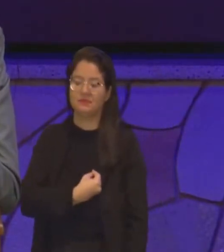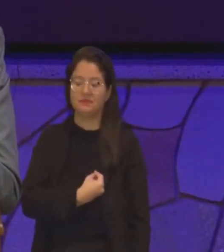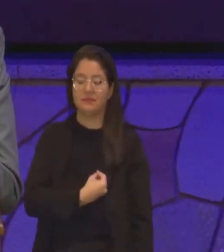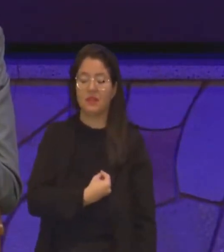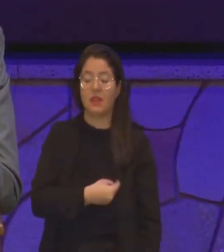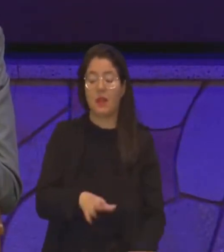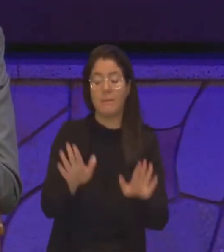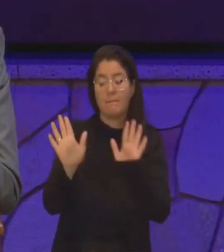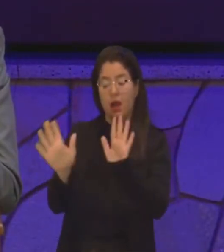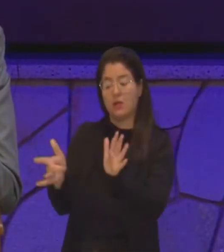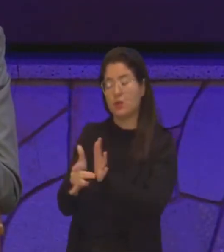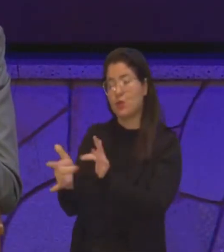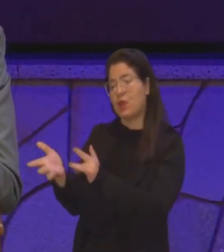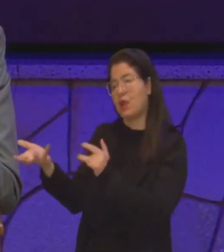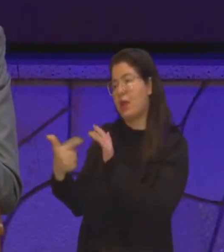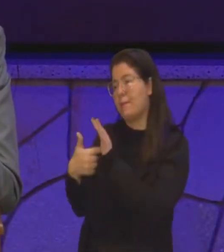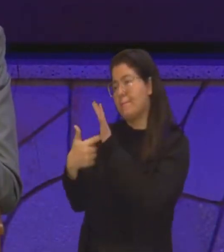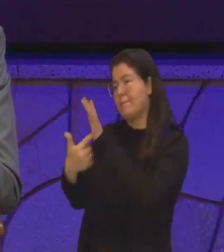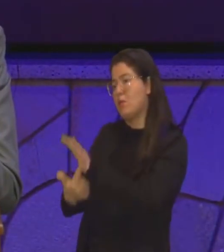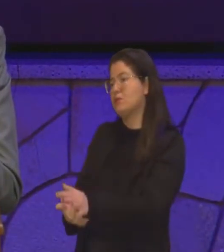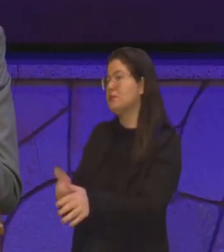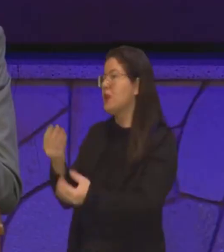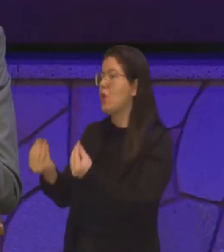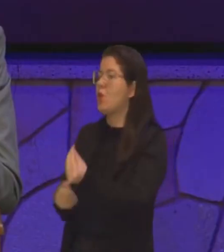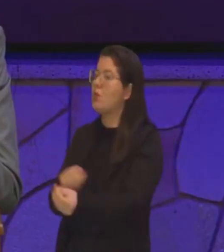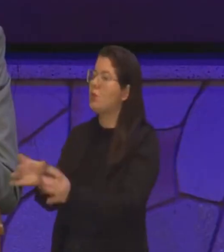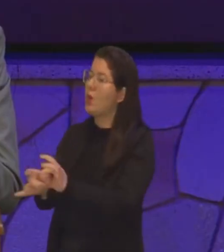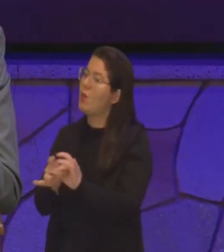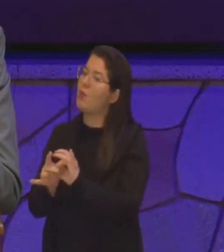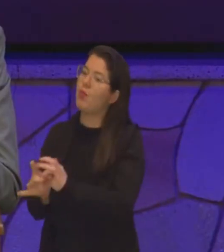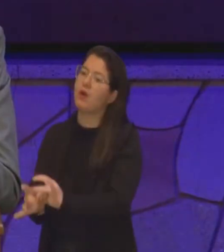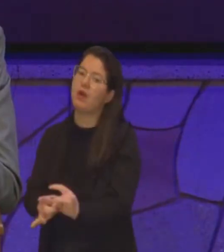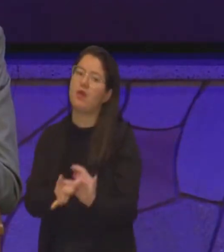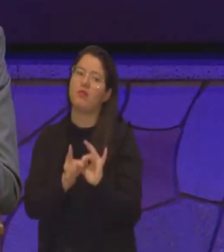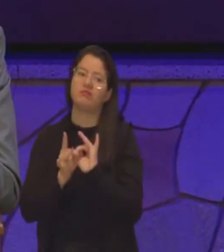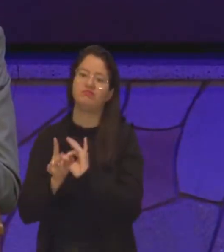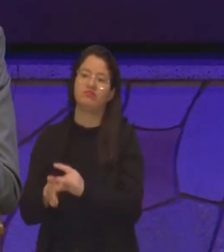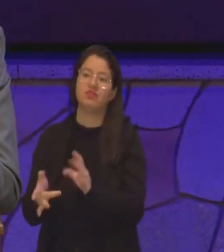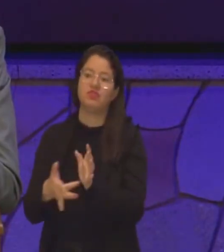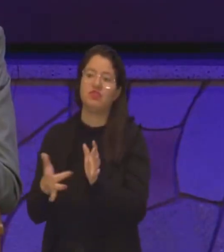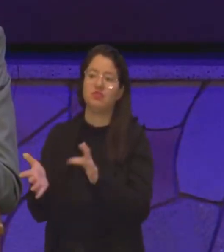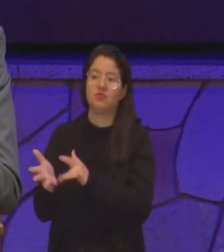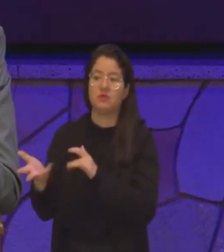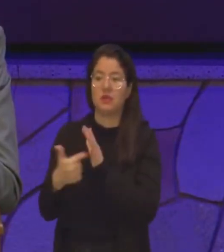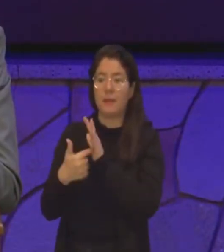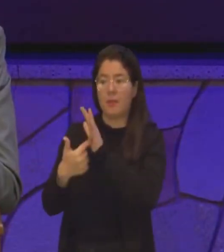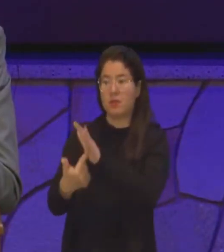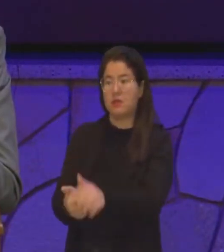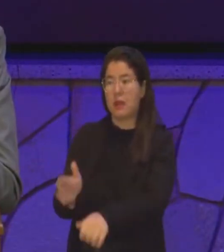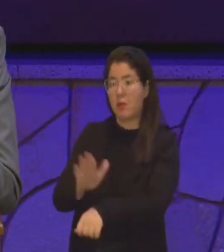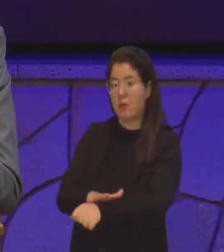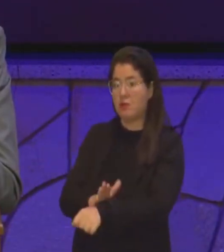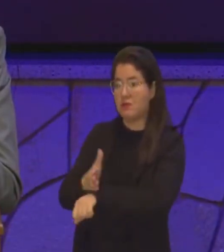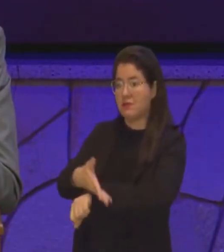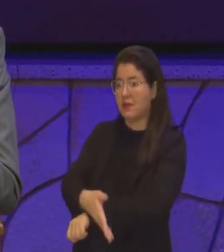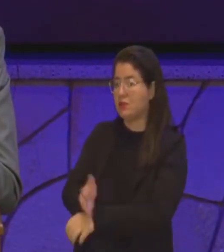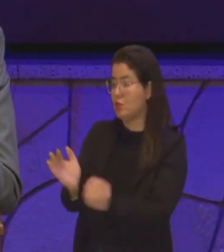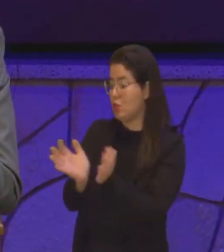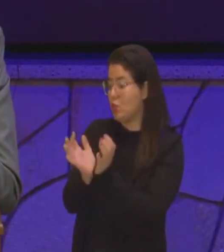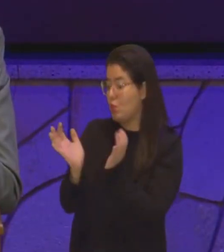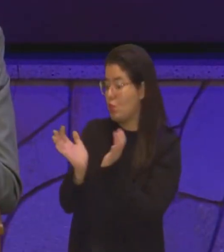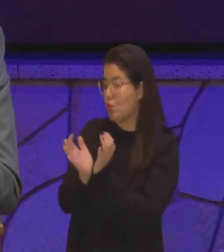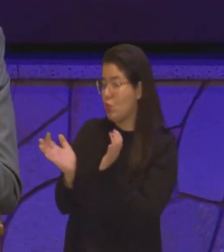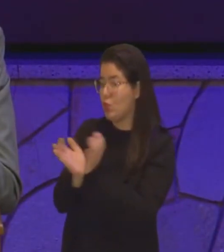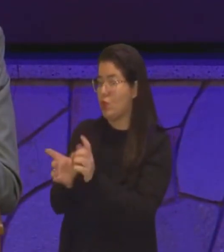mas Ele quer te mostrar isso na comunhão. Ele quer te mostrar isso em grupos